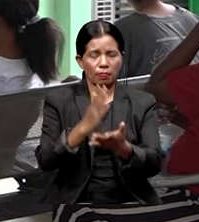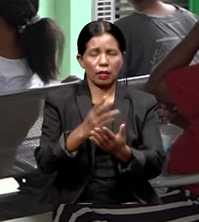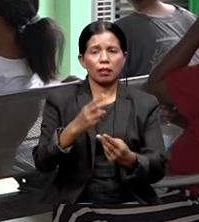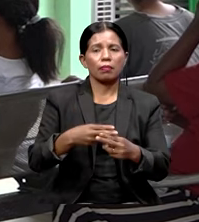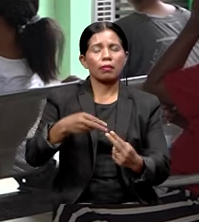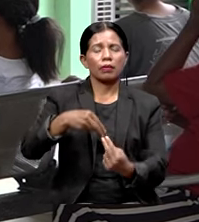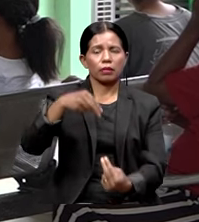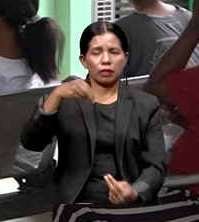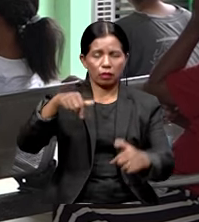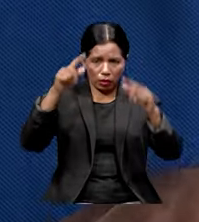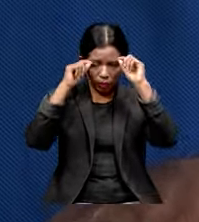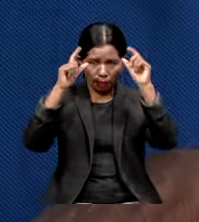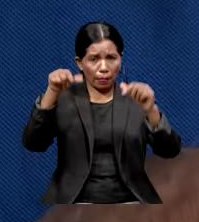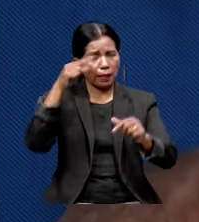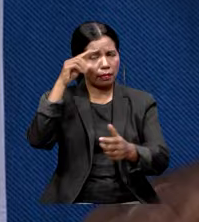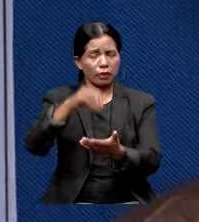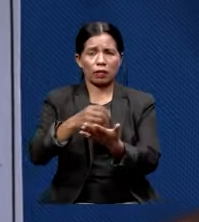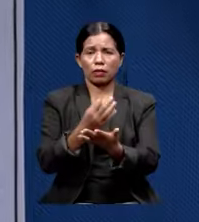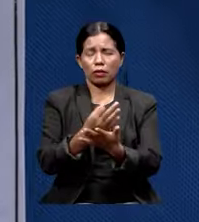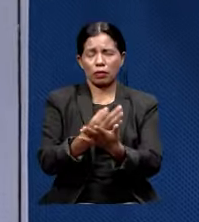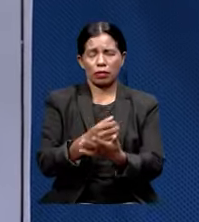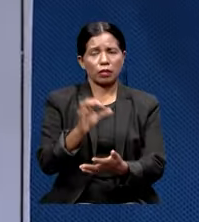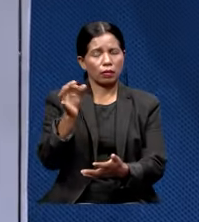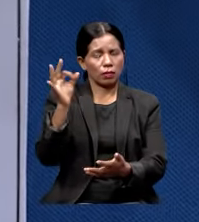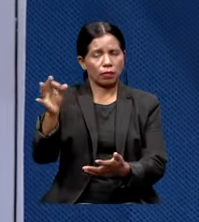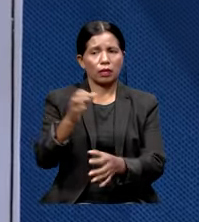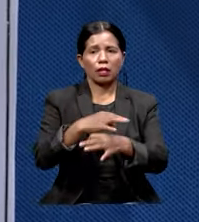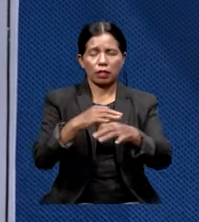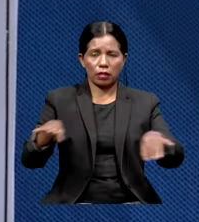e Timor-Leste. Governo mos propõe toco sin aluresim o de radia